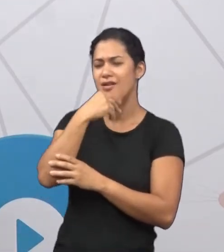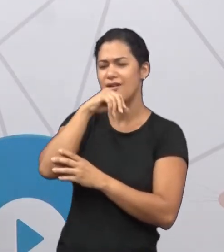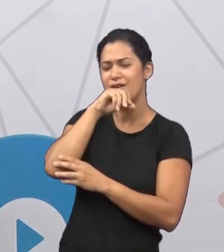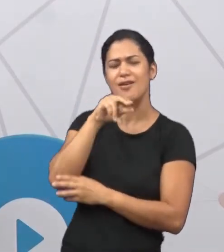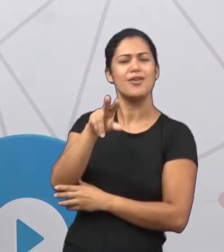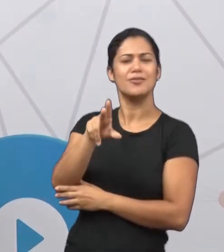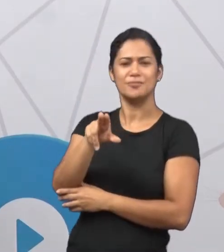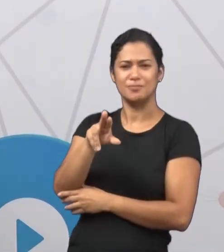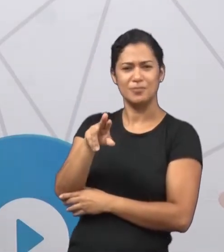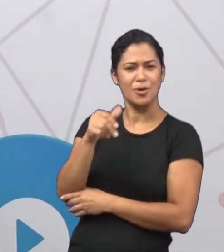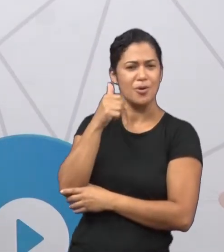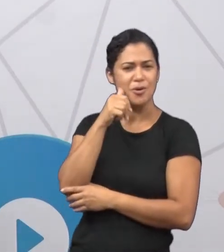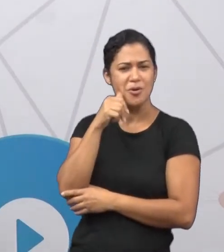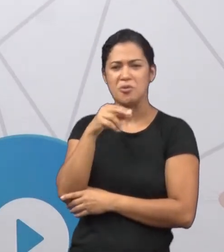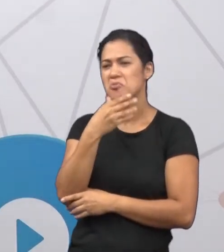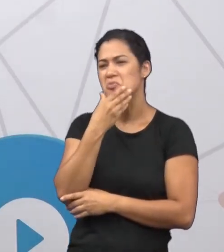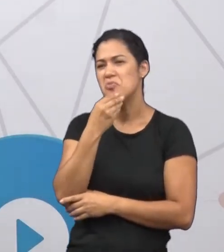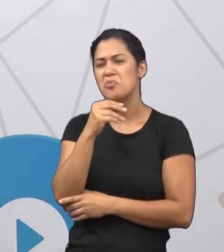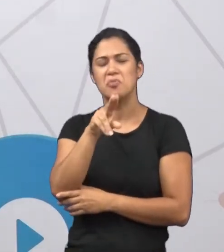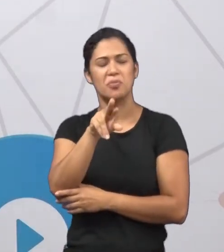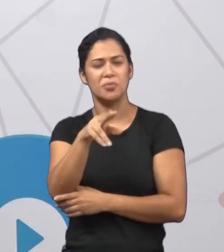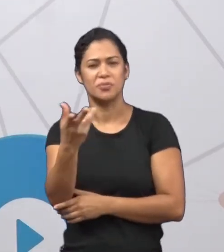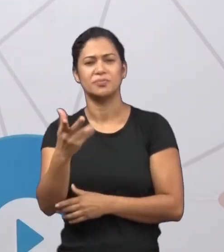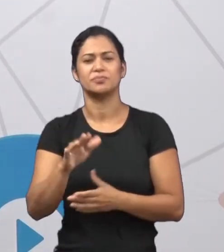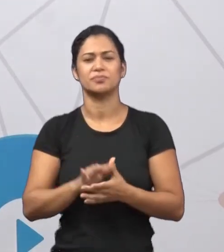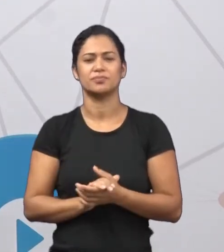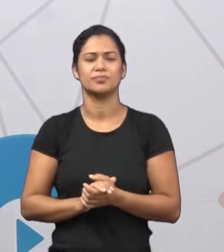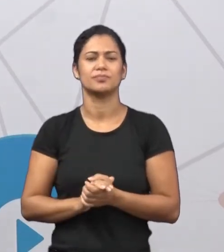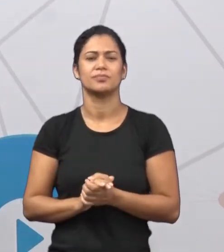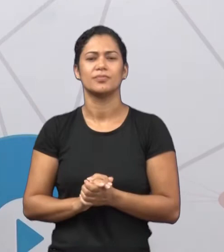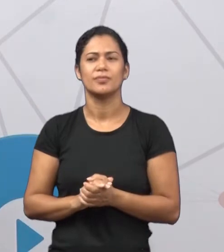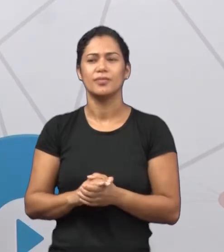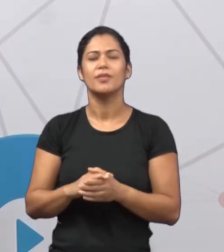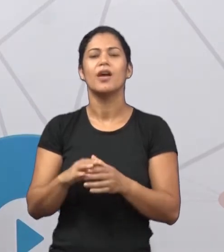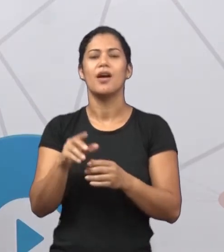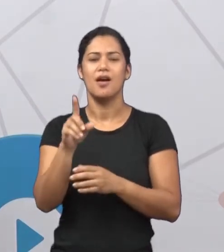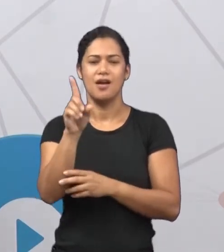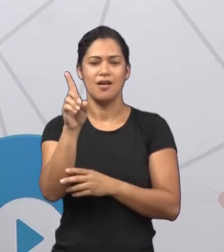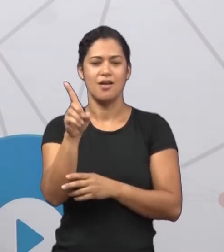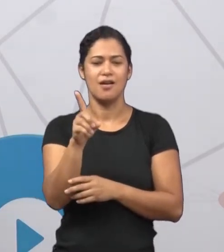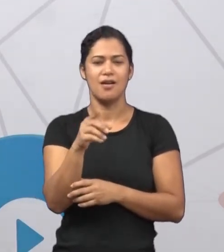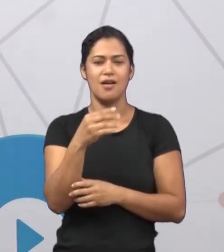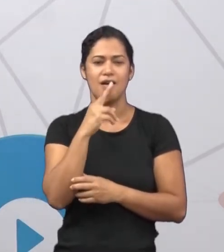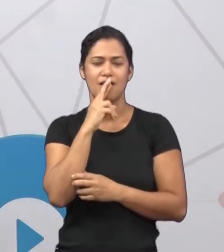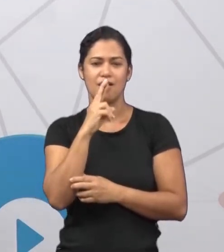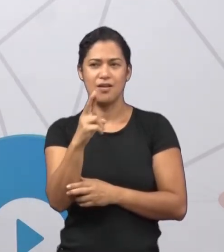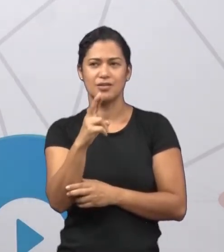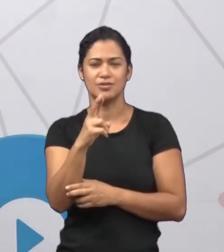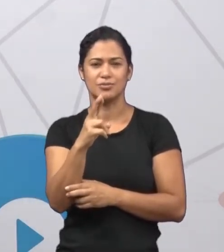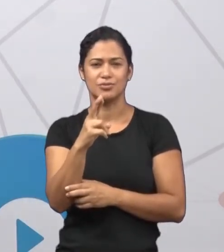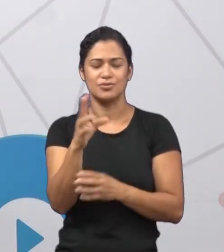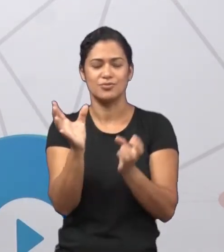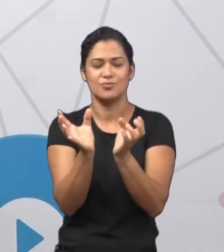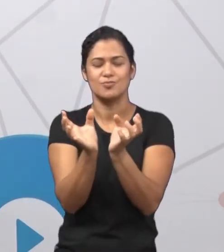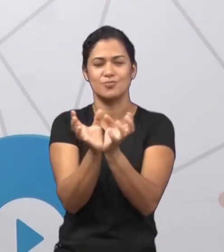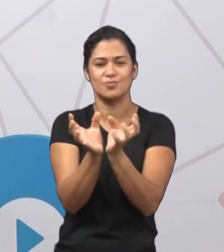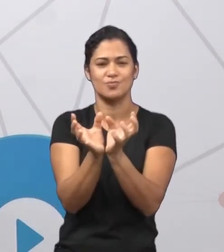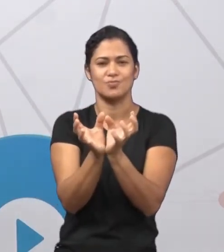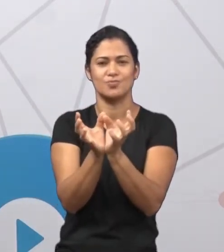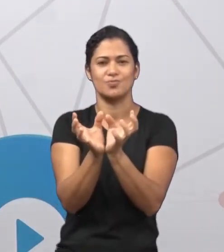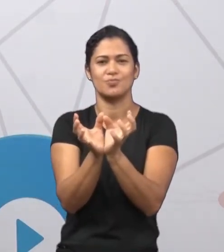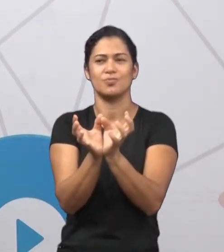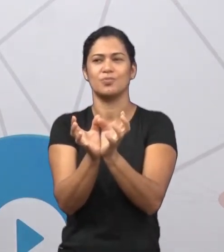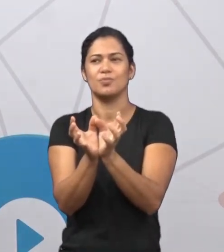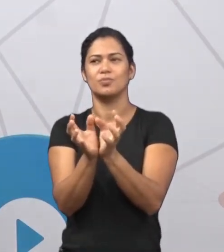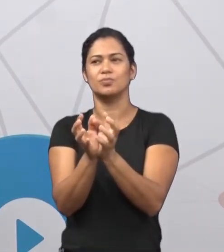ali da minha casa. Então, a única questão que é a verdadeira, seria uma comunidade. As pessoas do mesmo